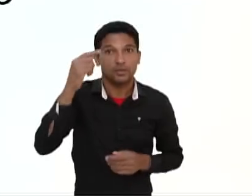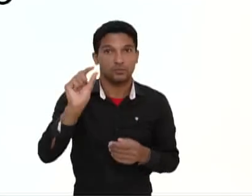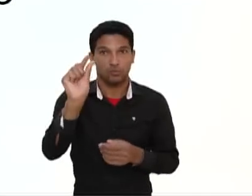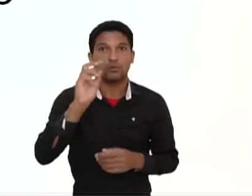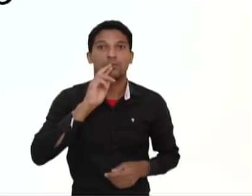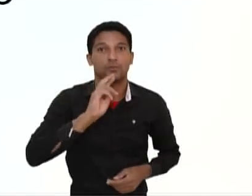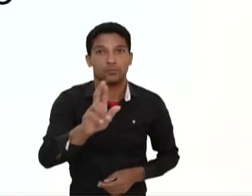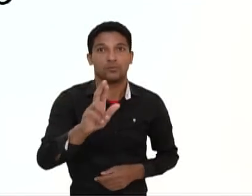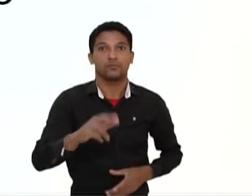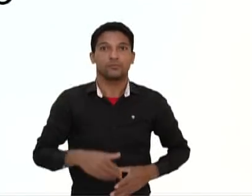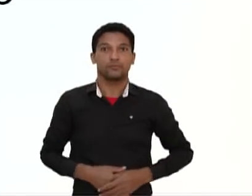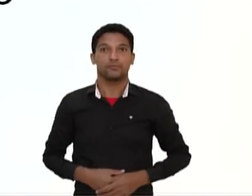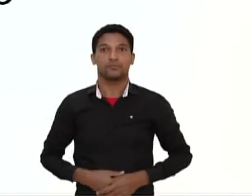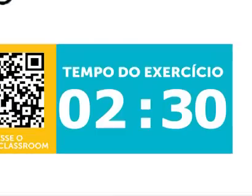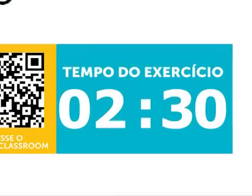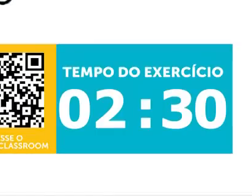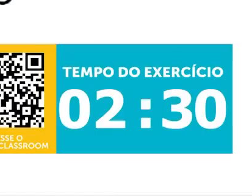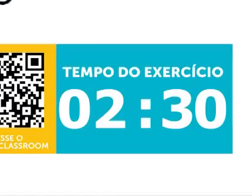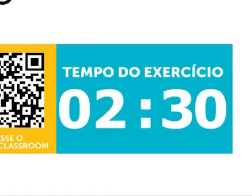com a resposta.